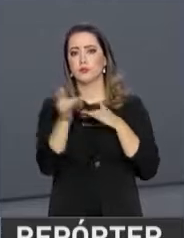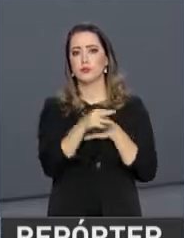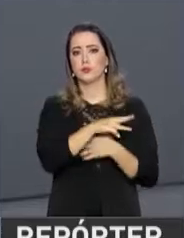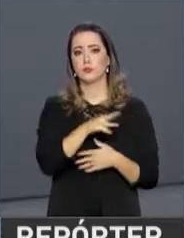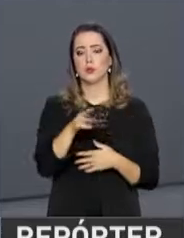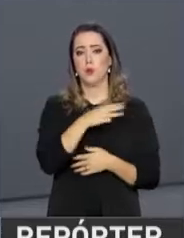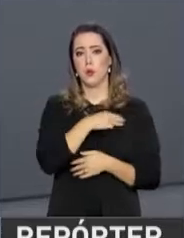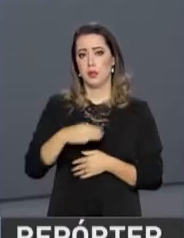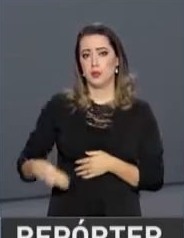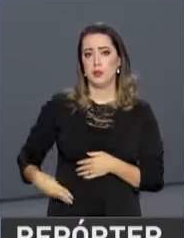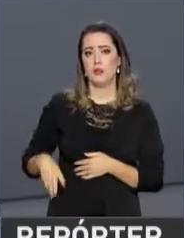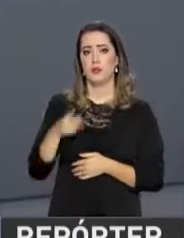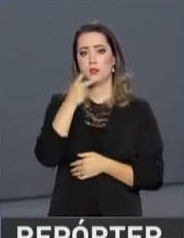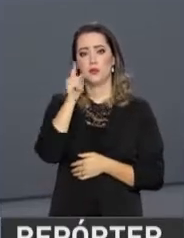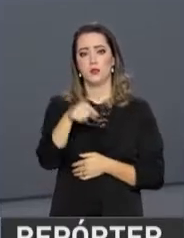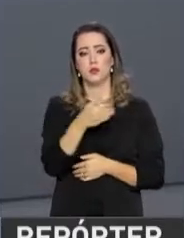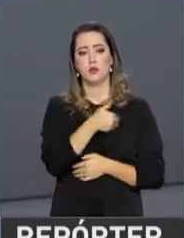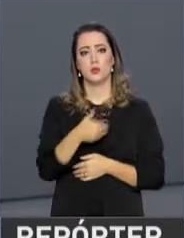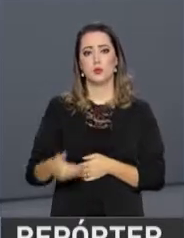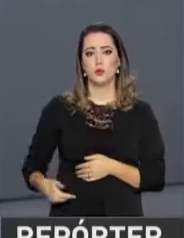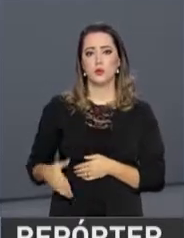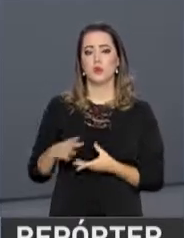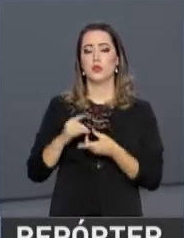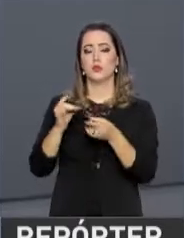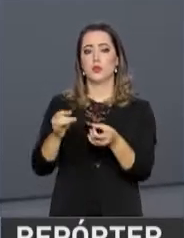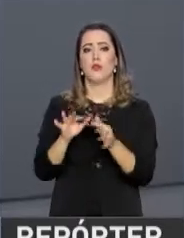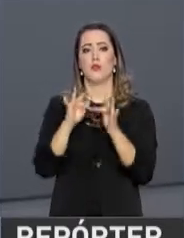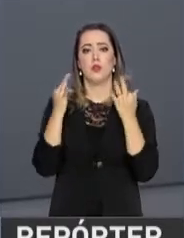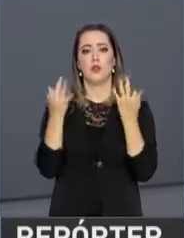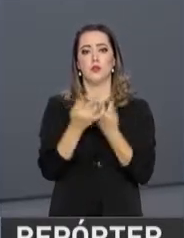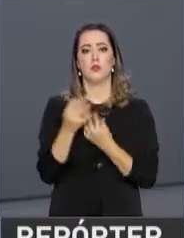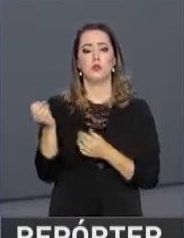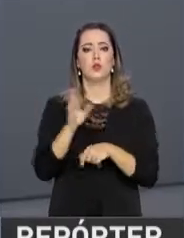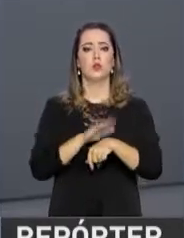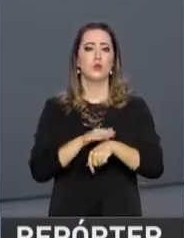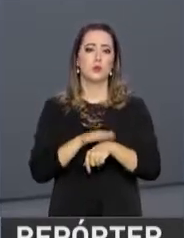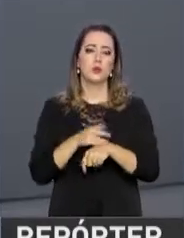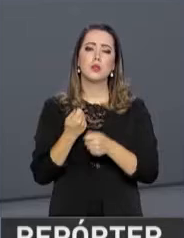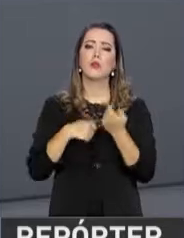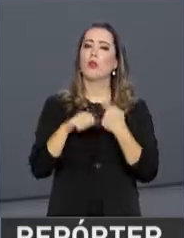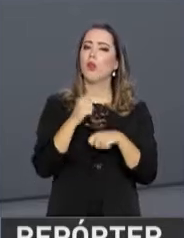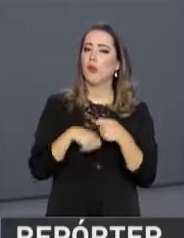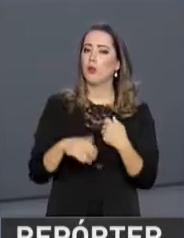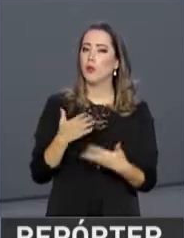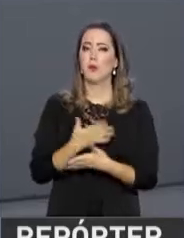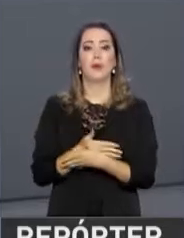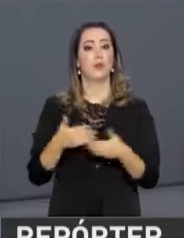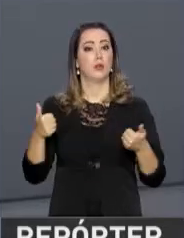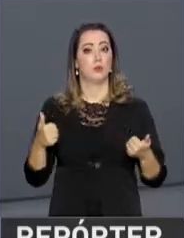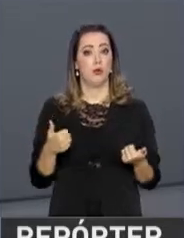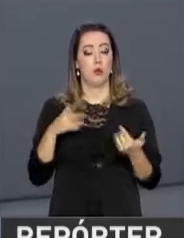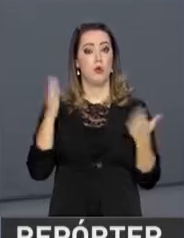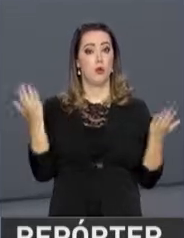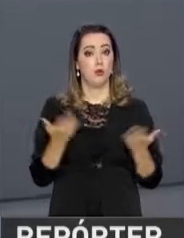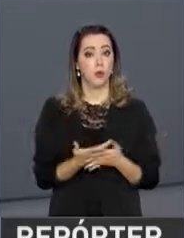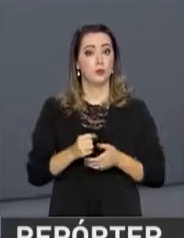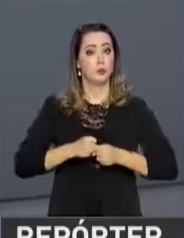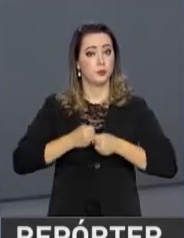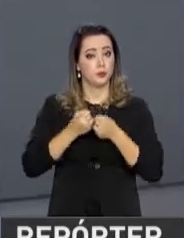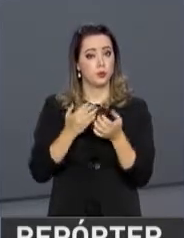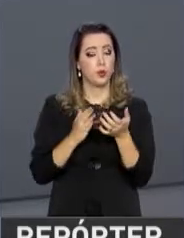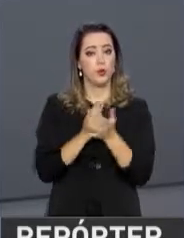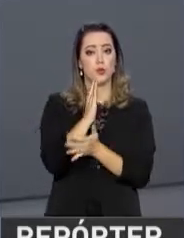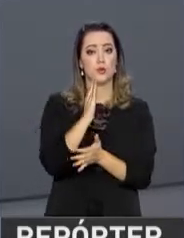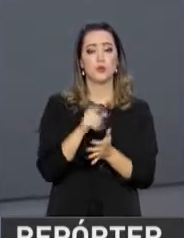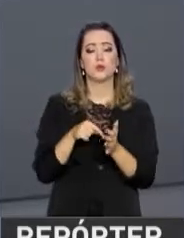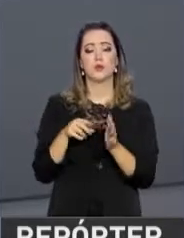Moreira Franco, afirmou que o governo levará ao fórum um momento de recuperação da economia e a disposição muito grande em se